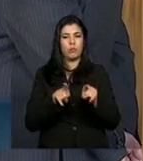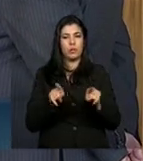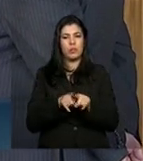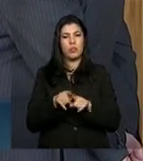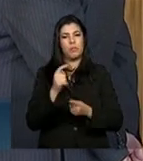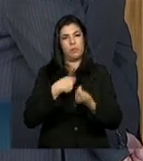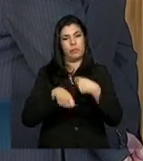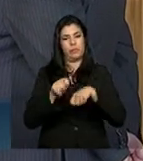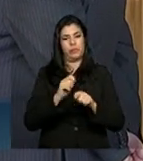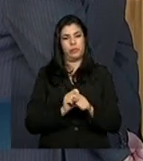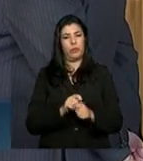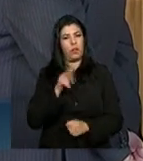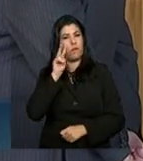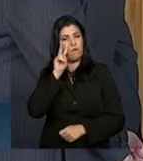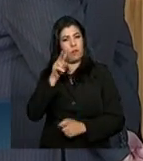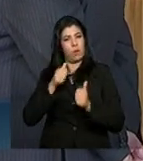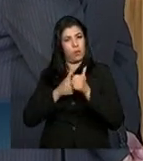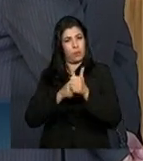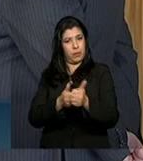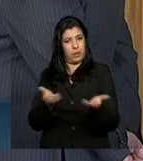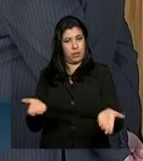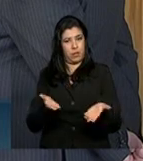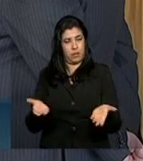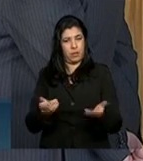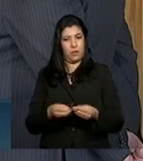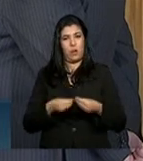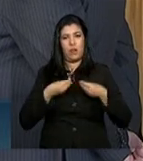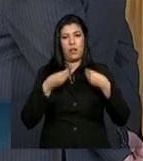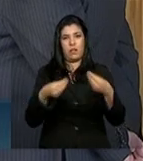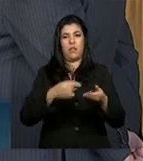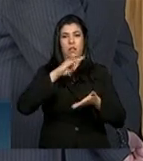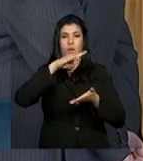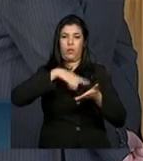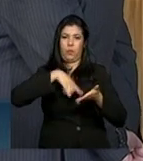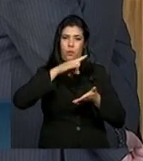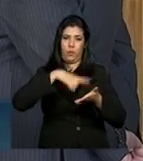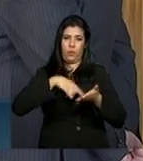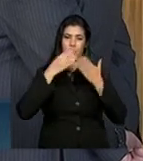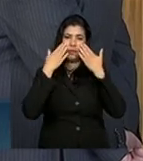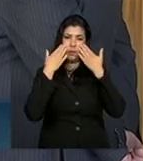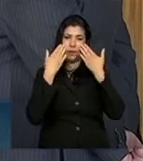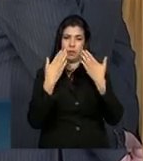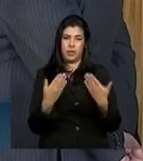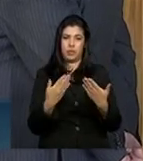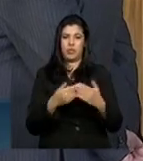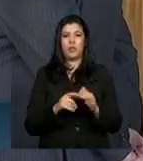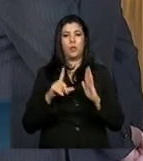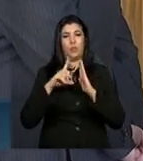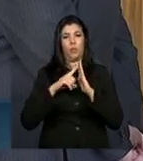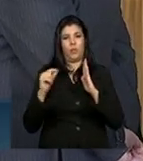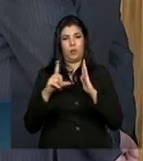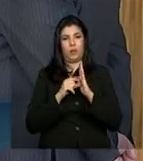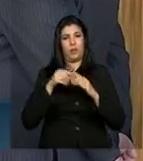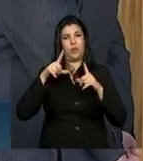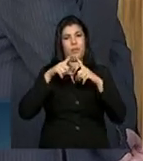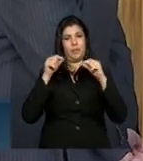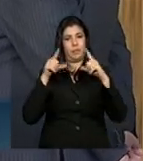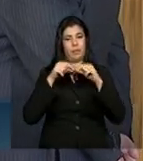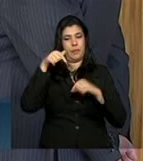Essas são imagens, então, da cerimônia de entrega de credenciais no Palácio do Planalto, aqui em